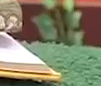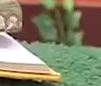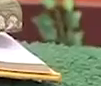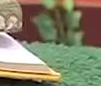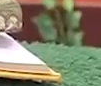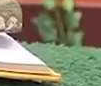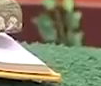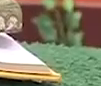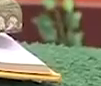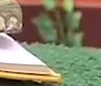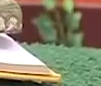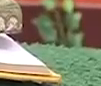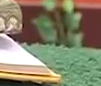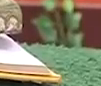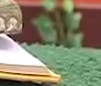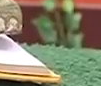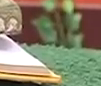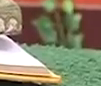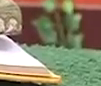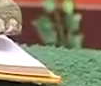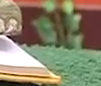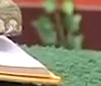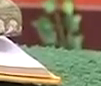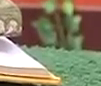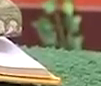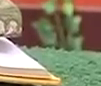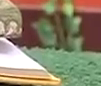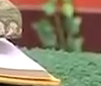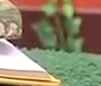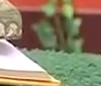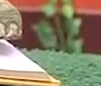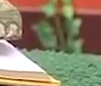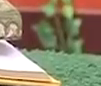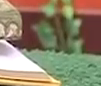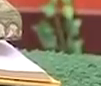a notícia nova em cestilhas, nunca em